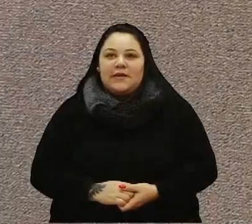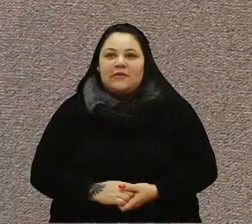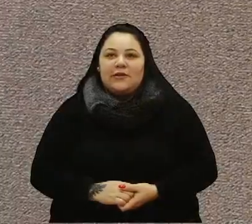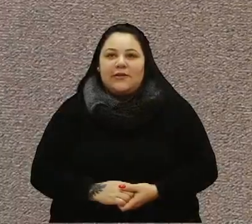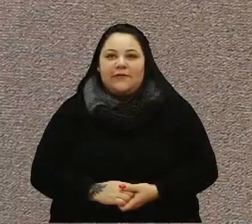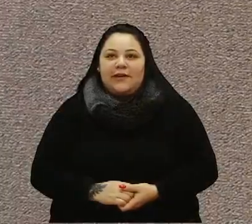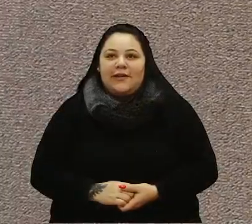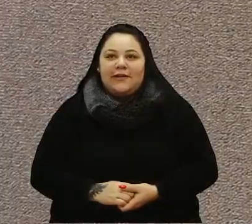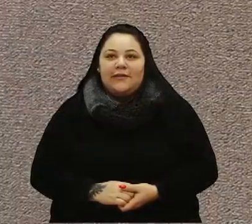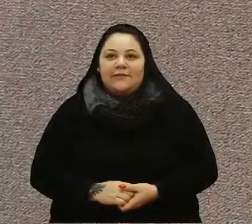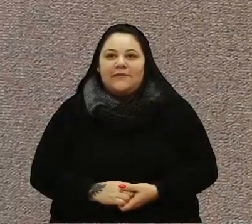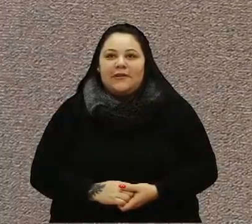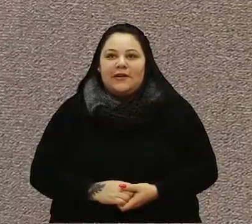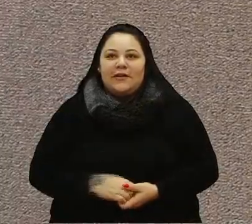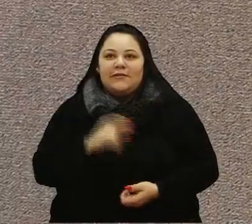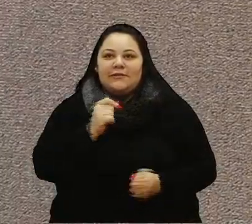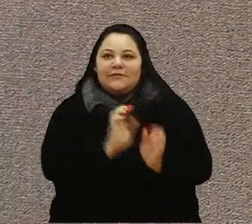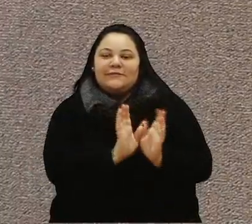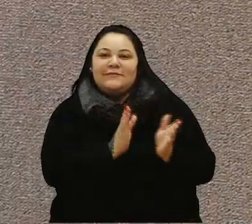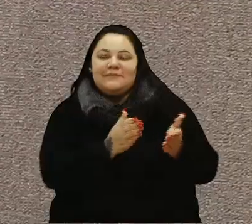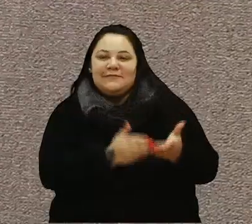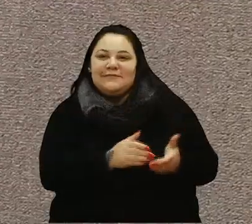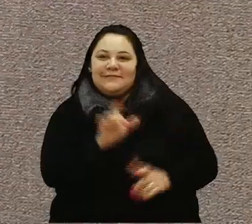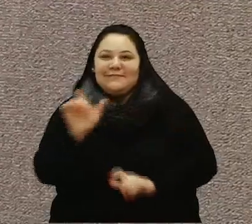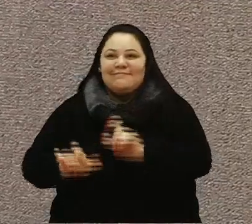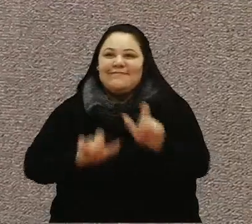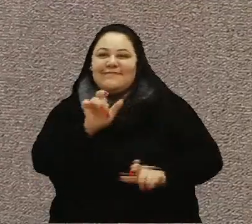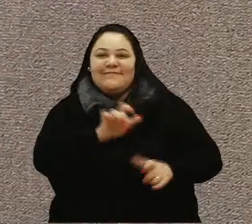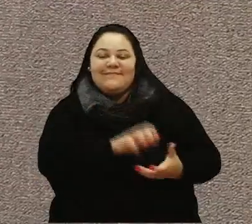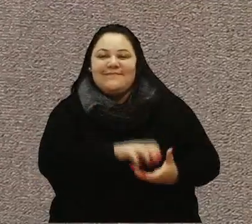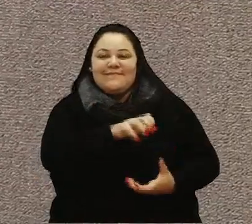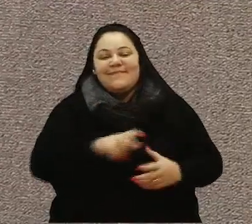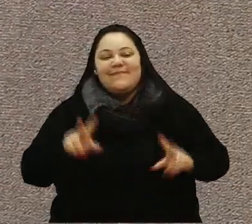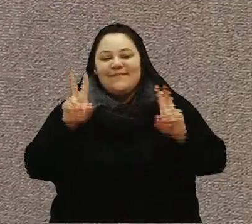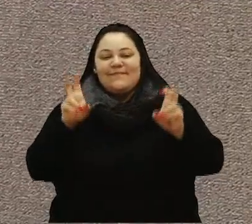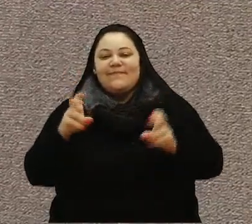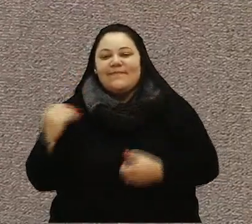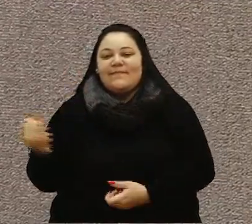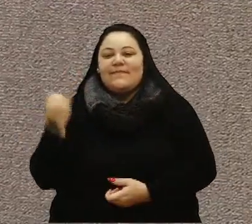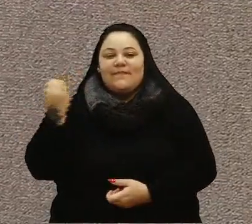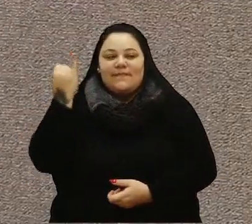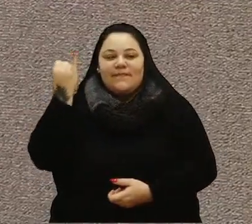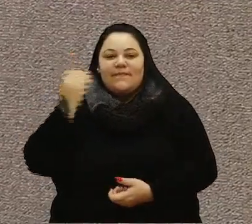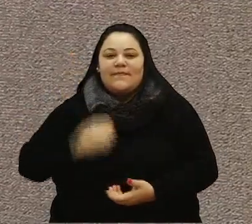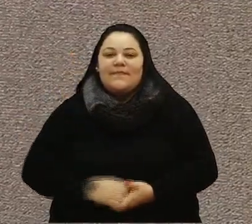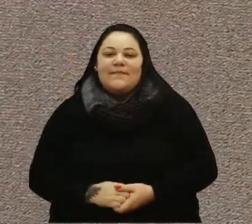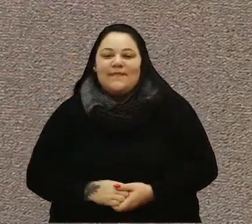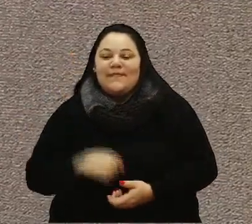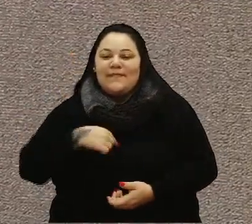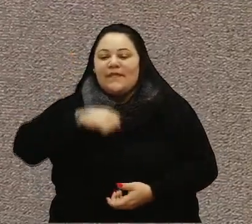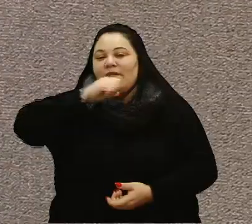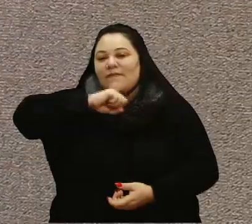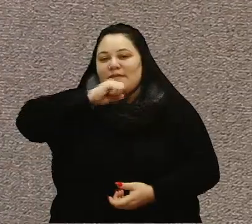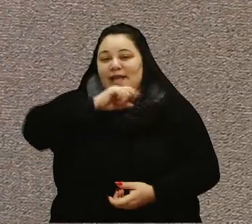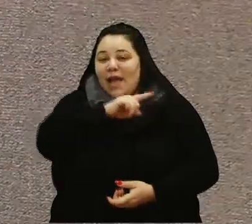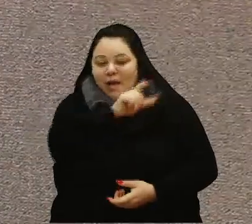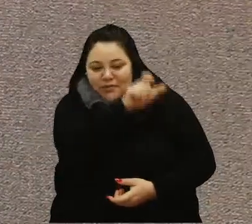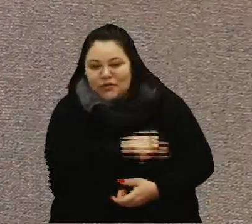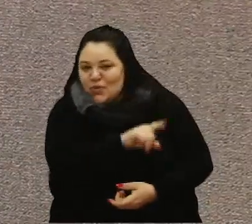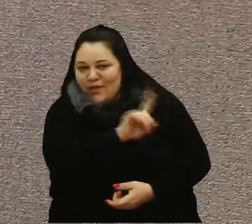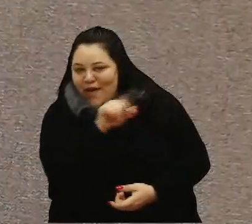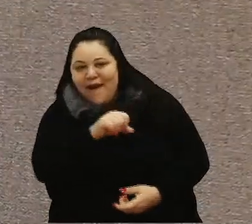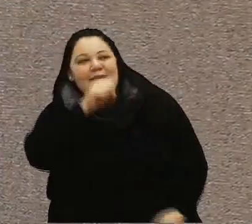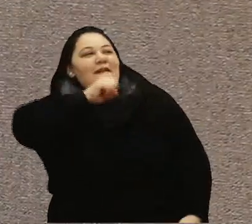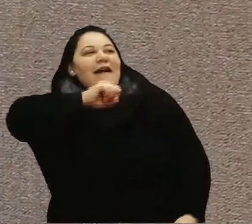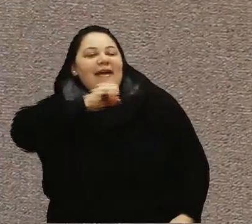a gente vem trabalhando muito na Comissão da Pessoa Idosa com esse tema tão importante, né? Porque o envelhecer, a pessoa não envelhece